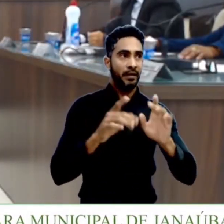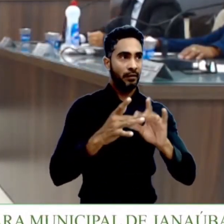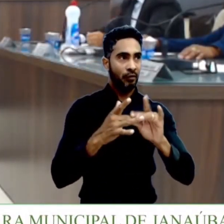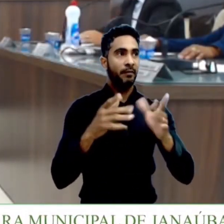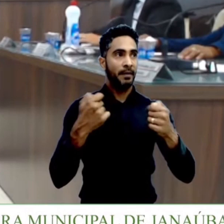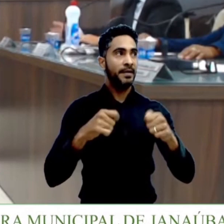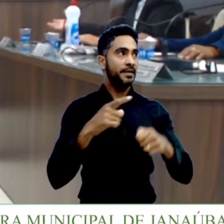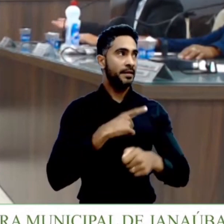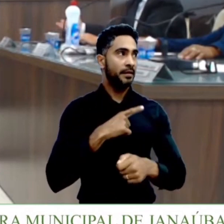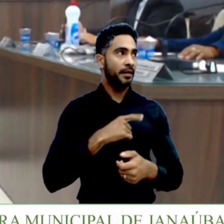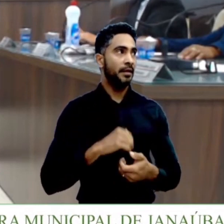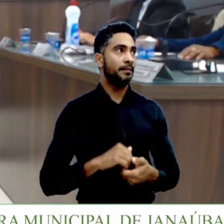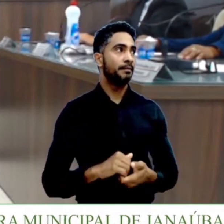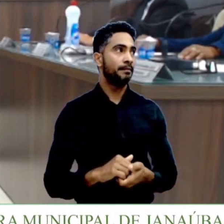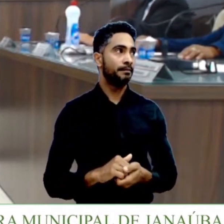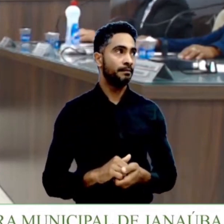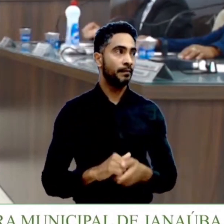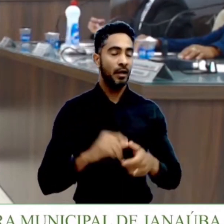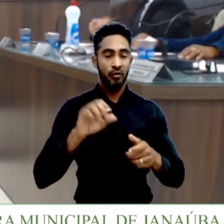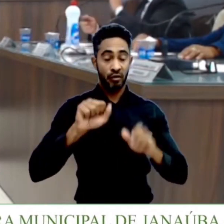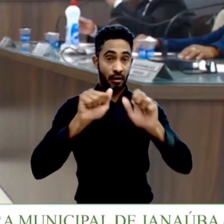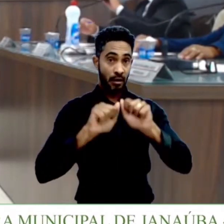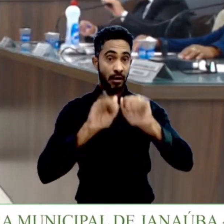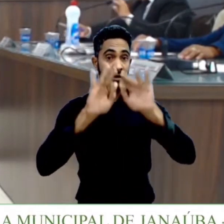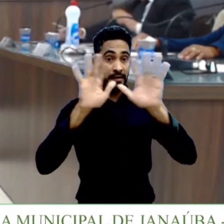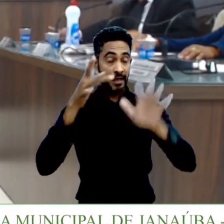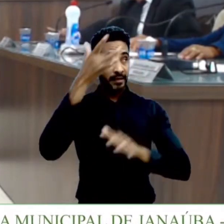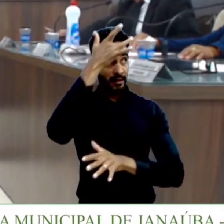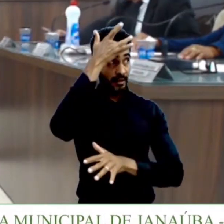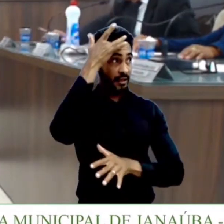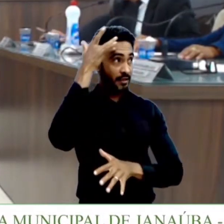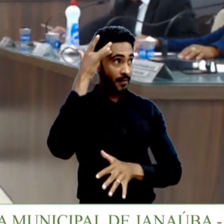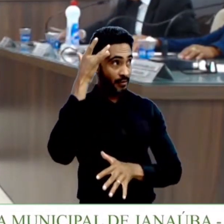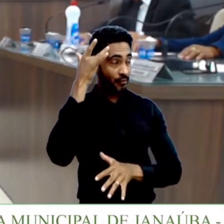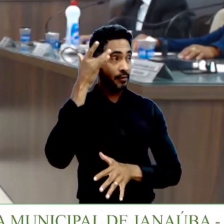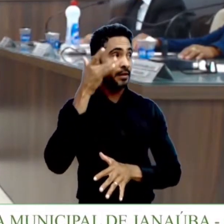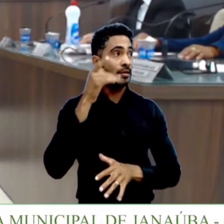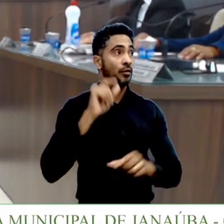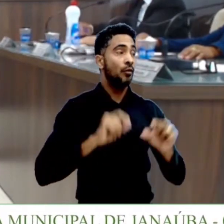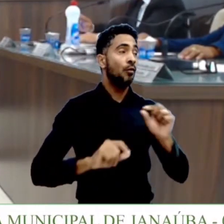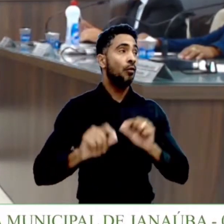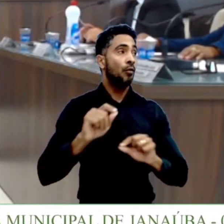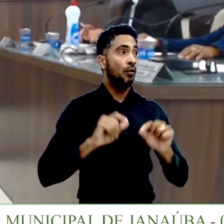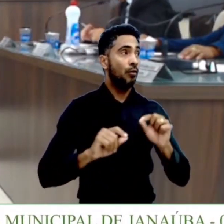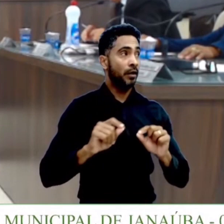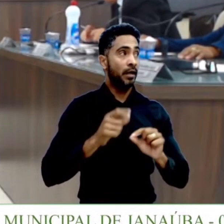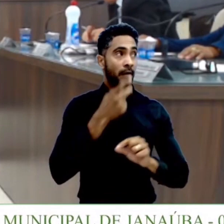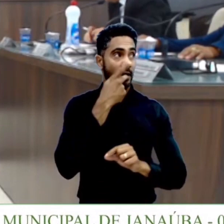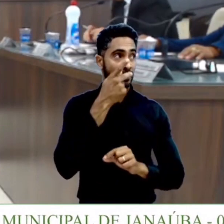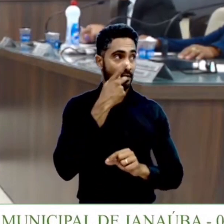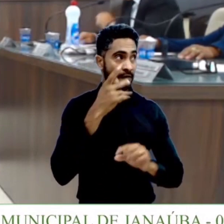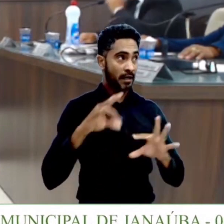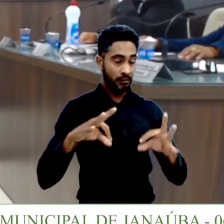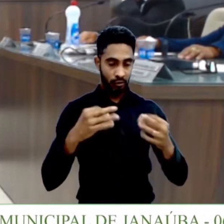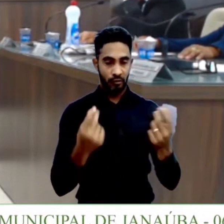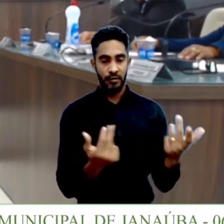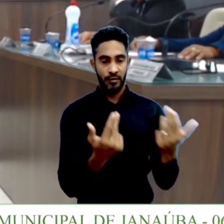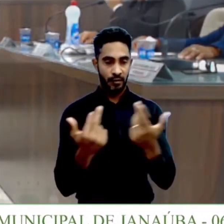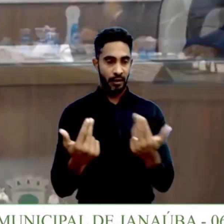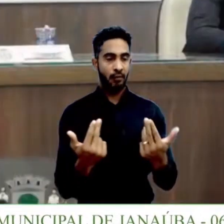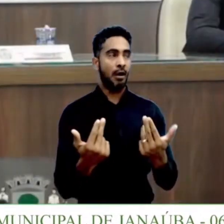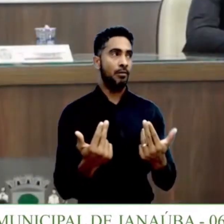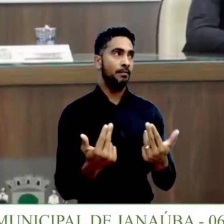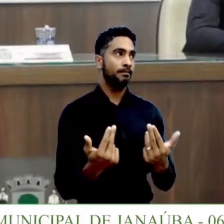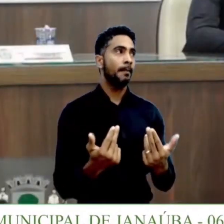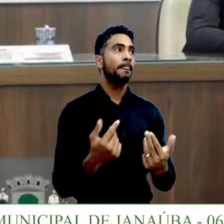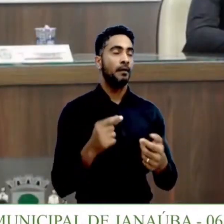precisa ter, ué. Só esclarecendo isso que os colegas estão debatendo aqui, na verdade, estamos falando todos a mesma língua. A